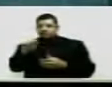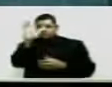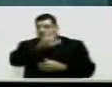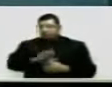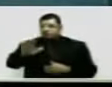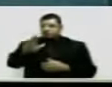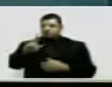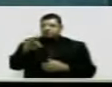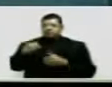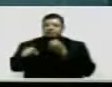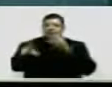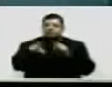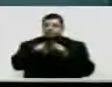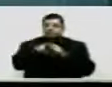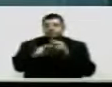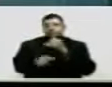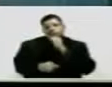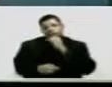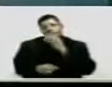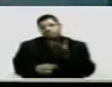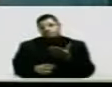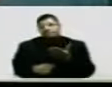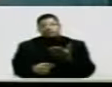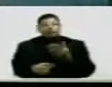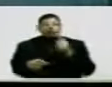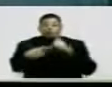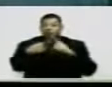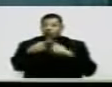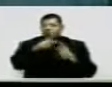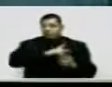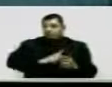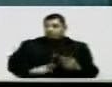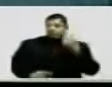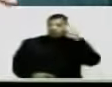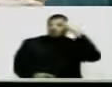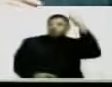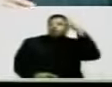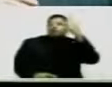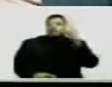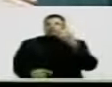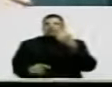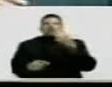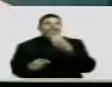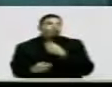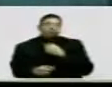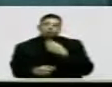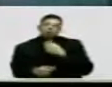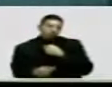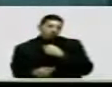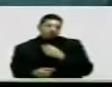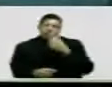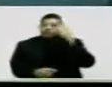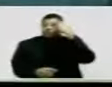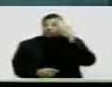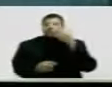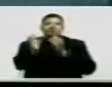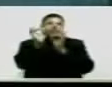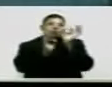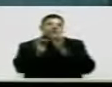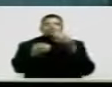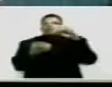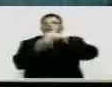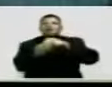de Resíduos Sólidos. E, infelizmente, porque o presidente acha que é inconstitucional, o projeto não entra na